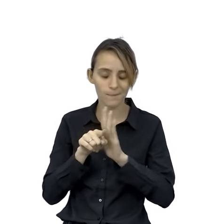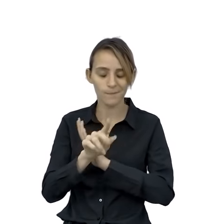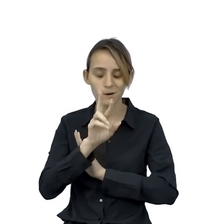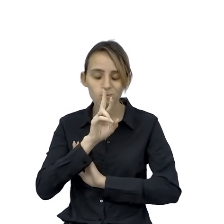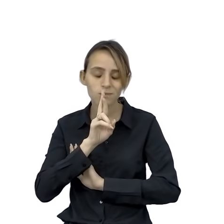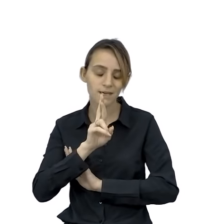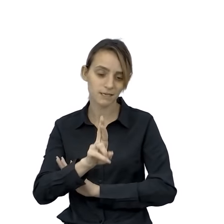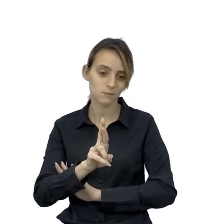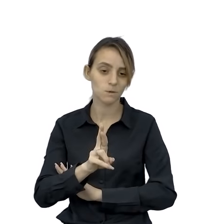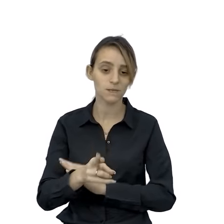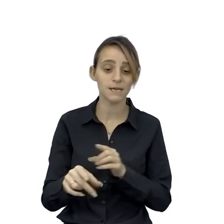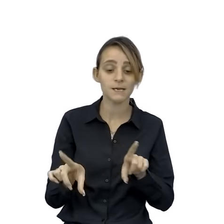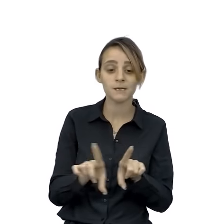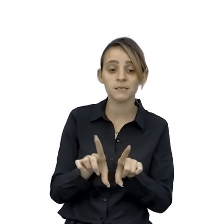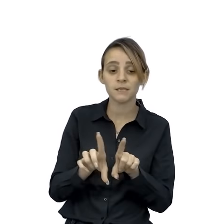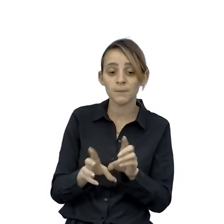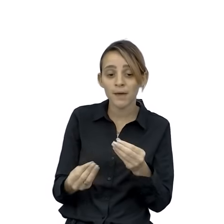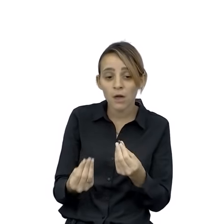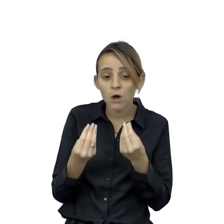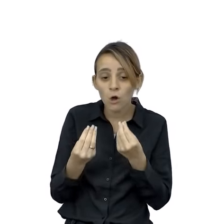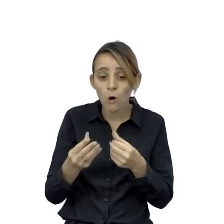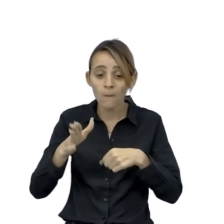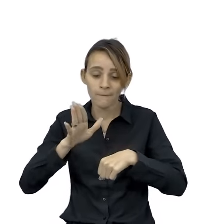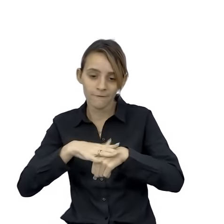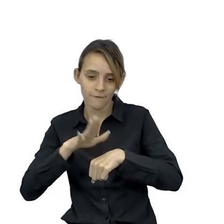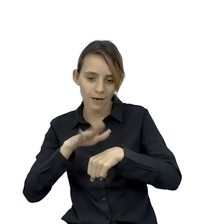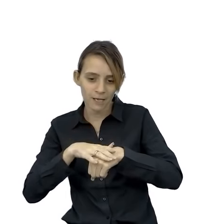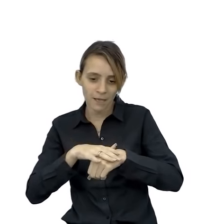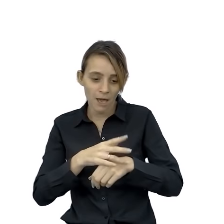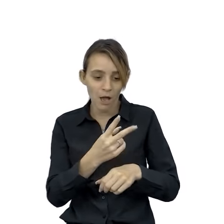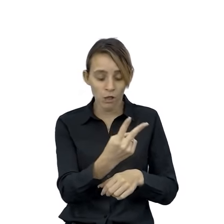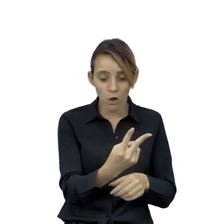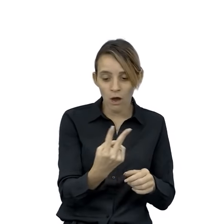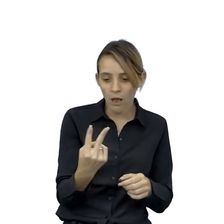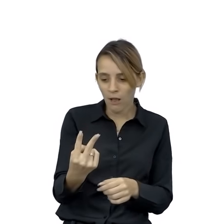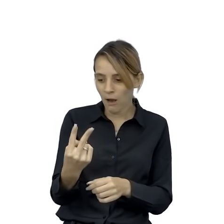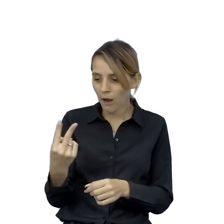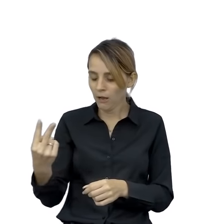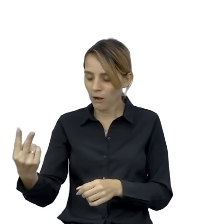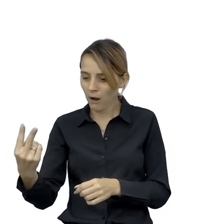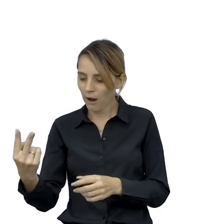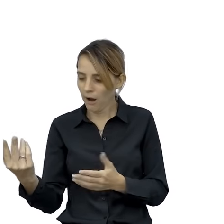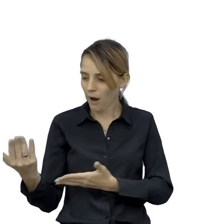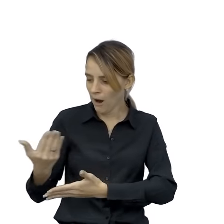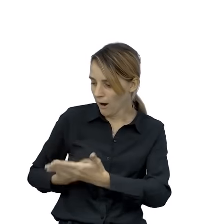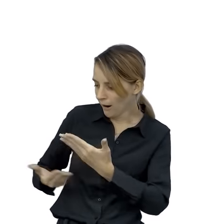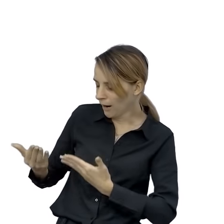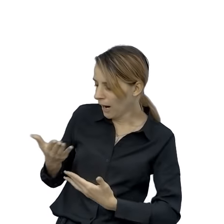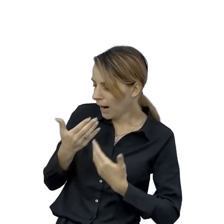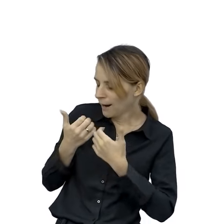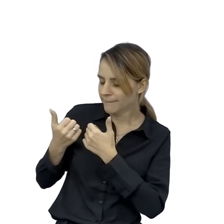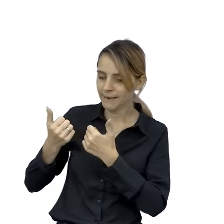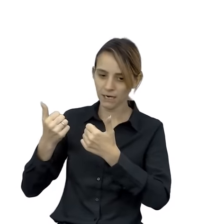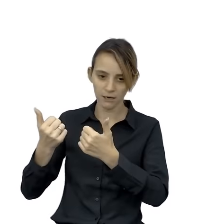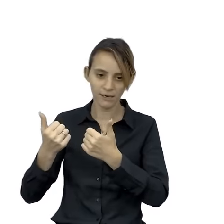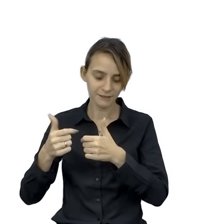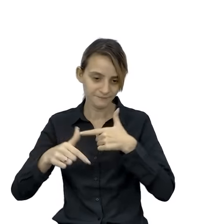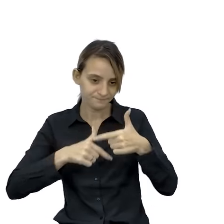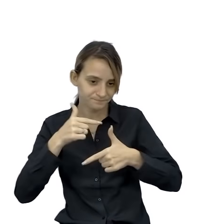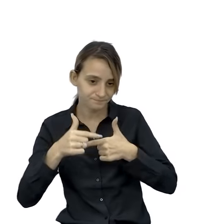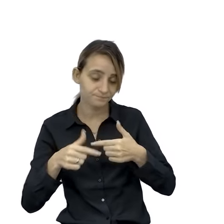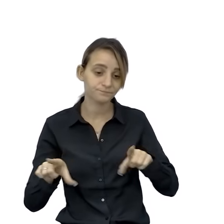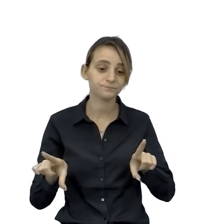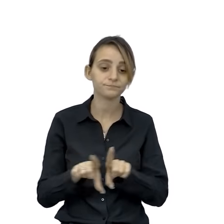fizeram isso, no caso aqui, né, a sugestão de trabalhar em duplas. Isso é um momento riquíssimo aí da aula. E